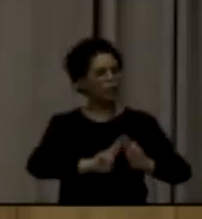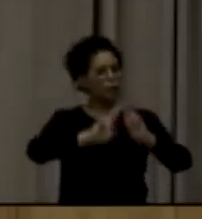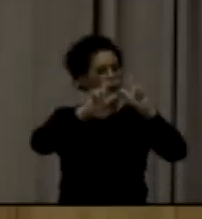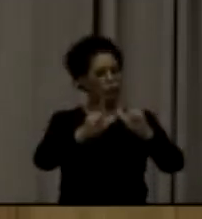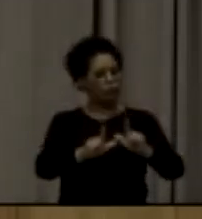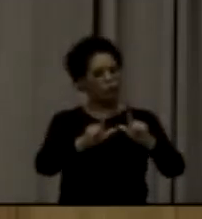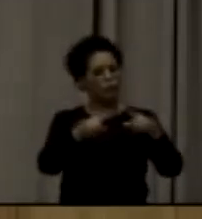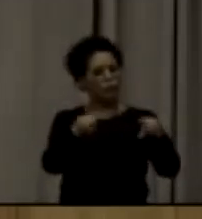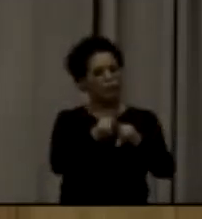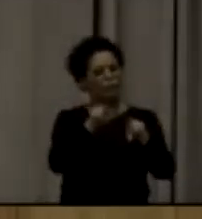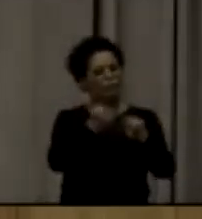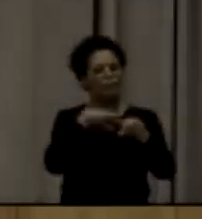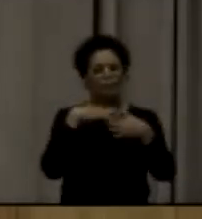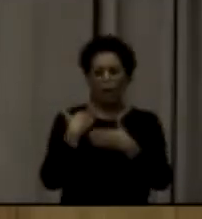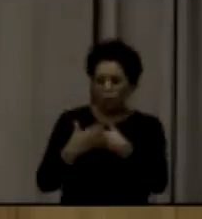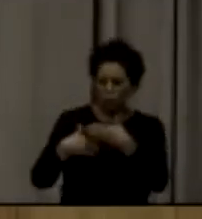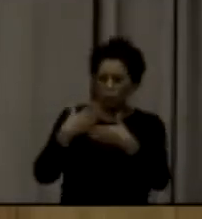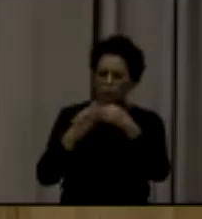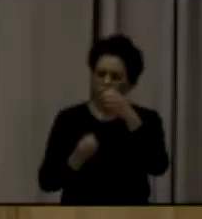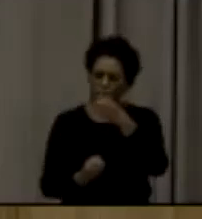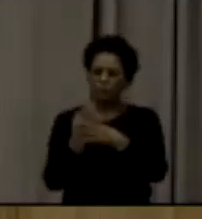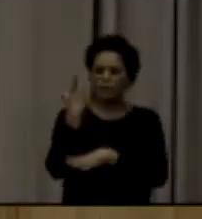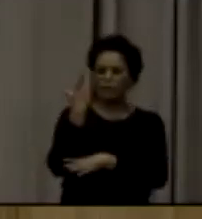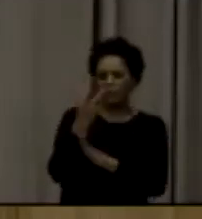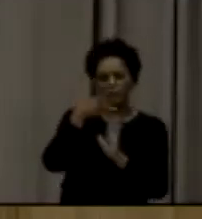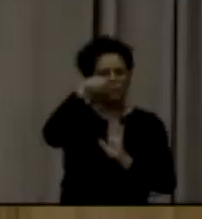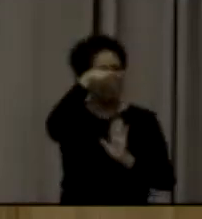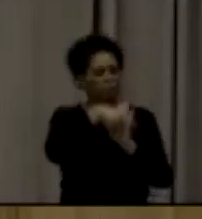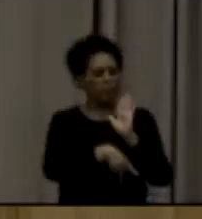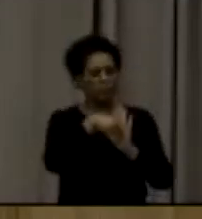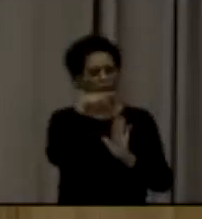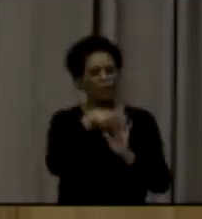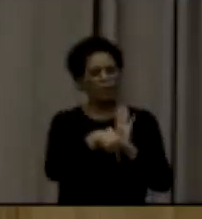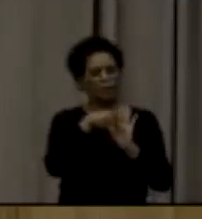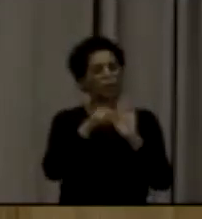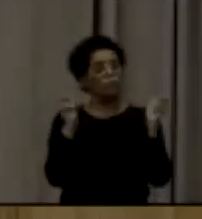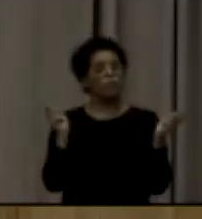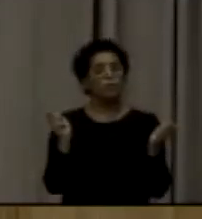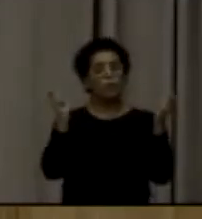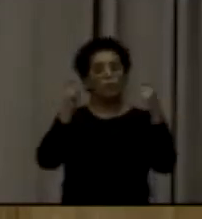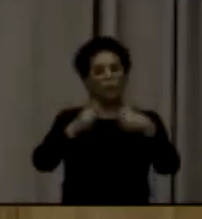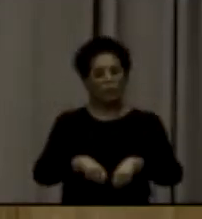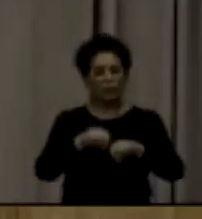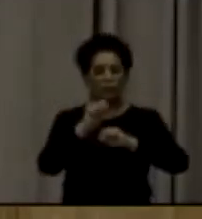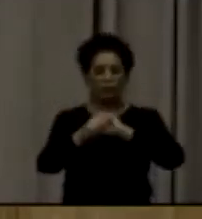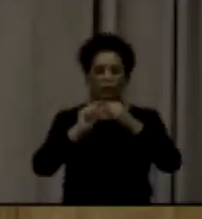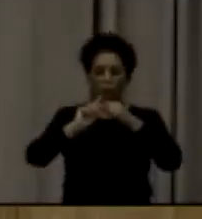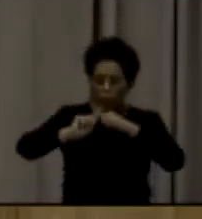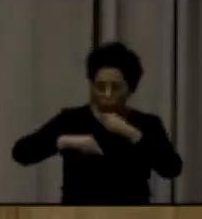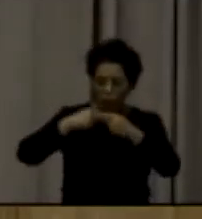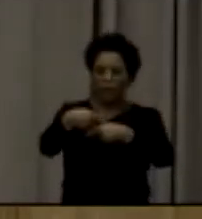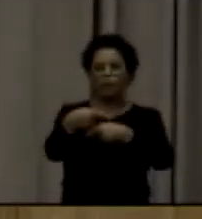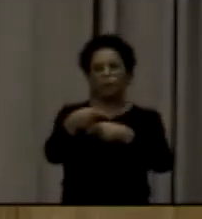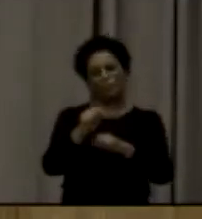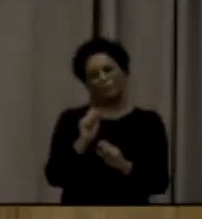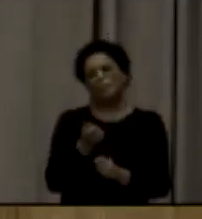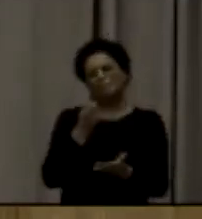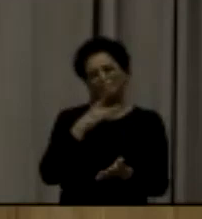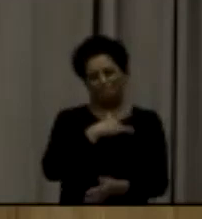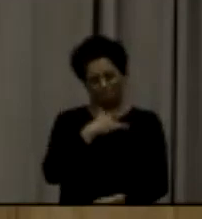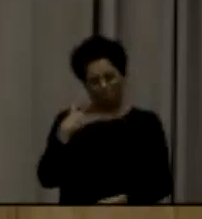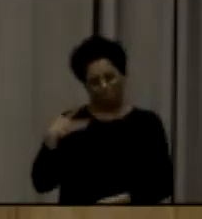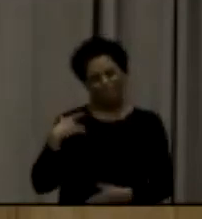diferenças, a construção de consensos e de projetos que permitam avançar a luta pelo direito à